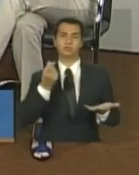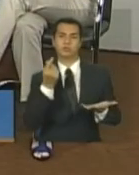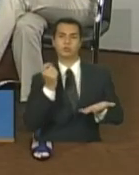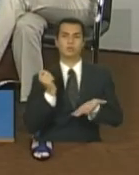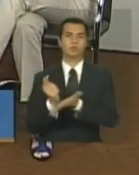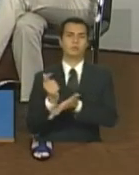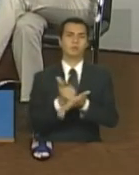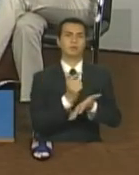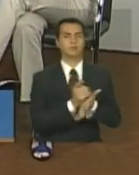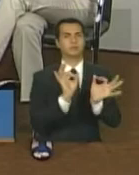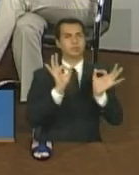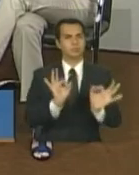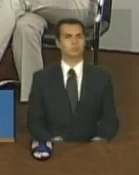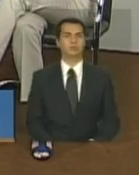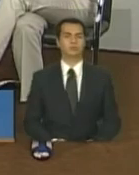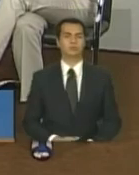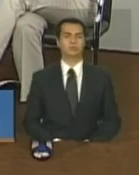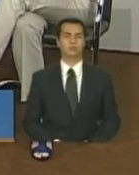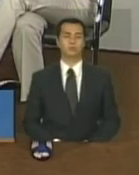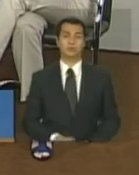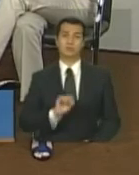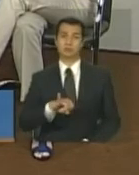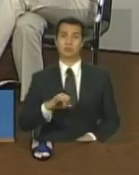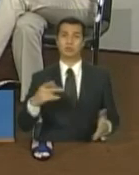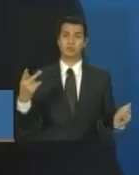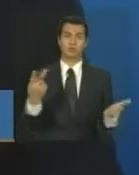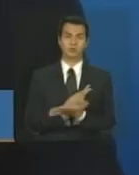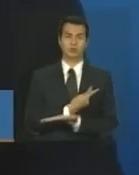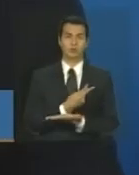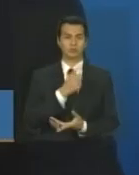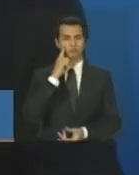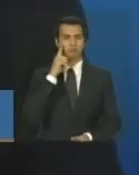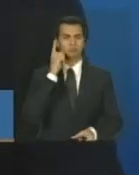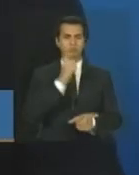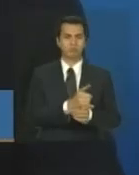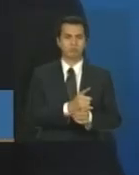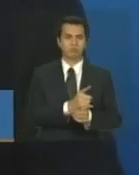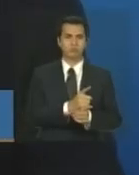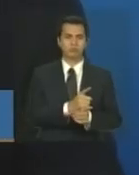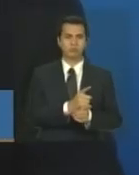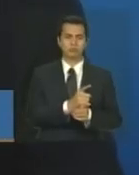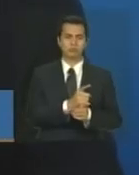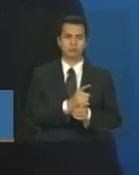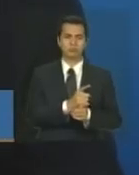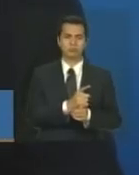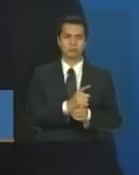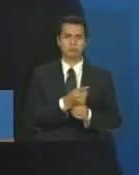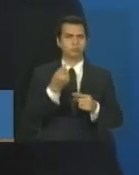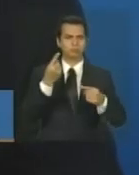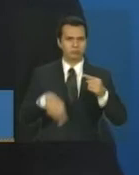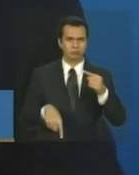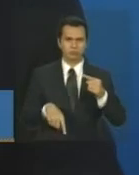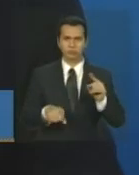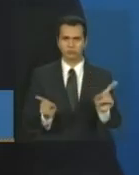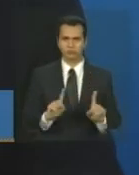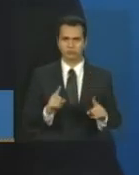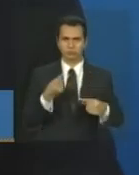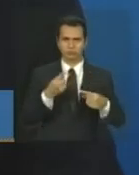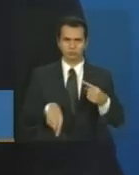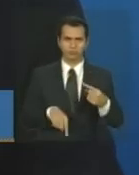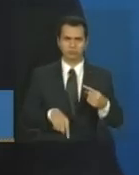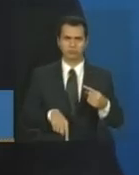dos recursos foram feitos né se eventualmente ele descobre que esse tipo de questão não foi